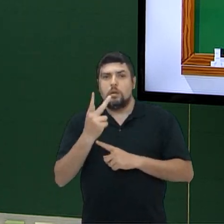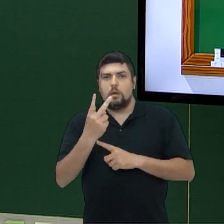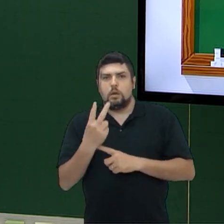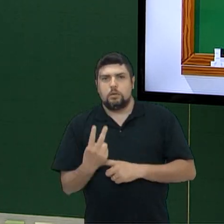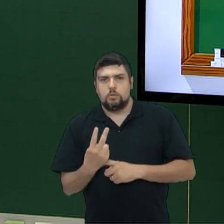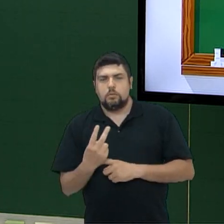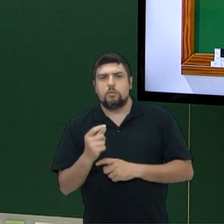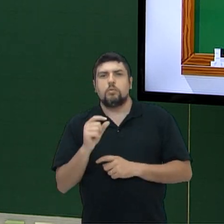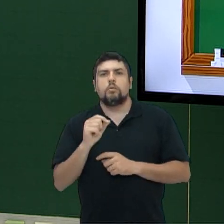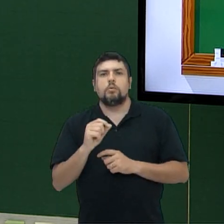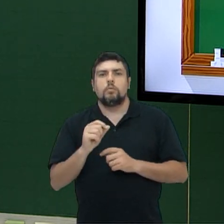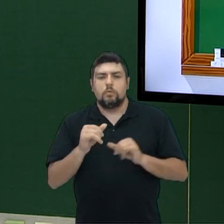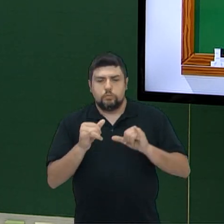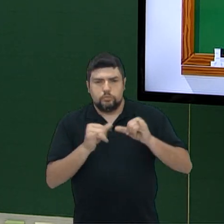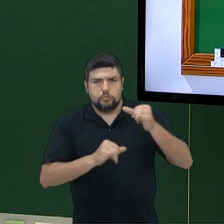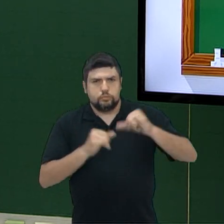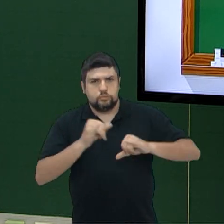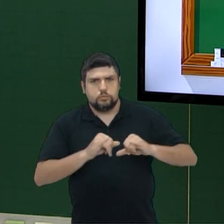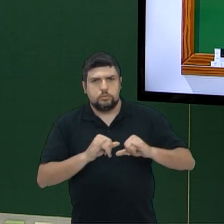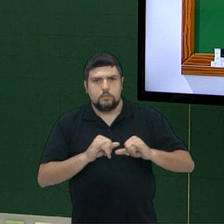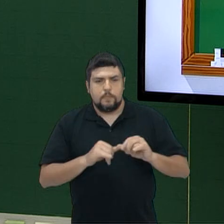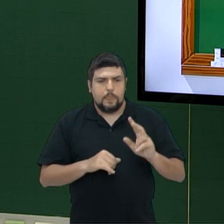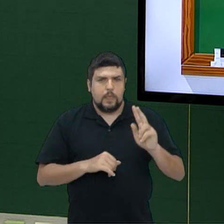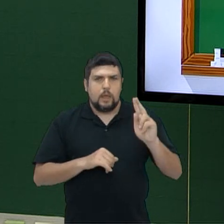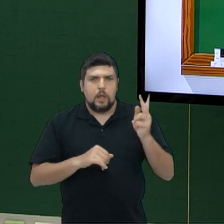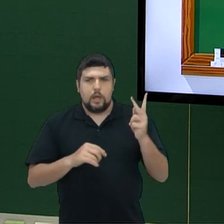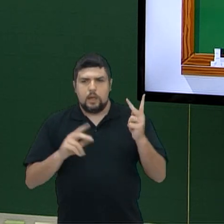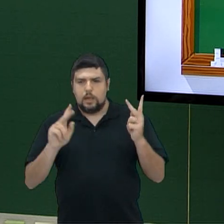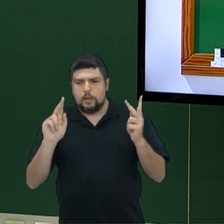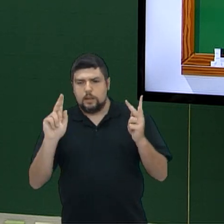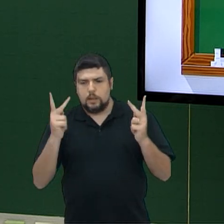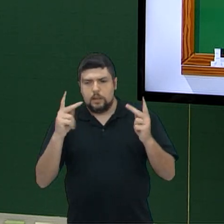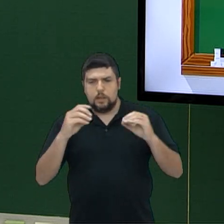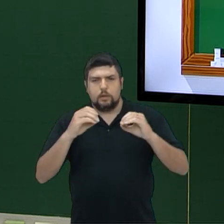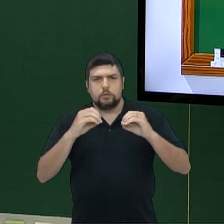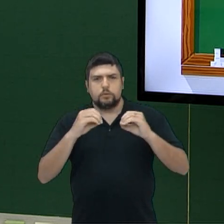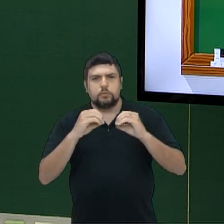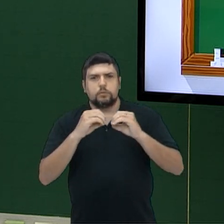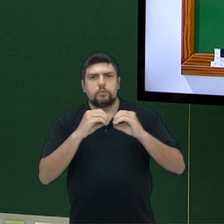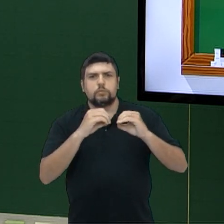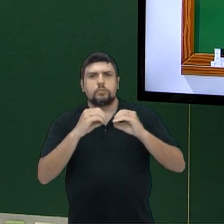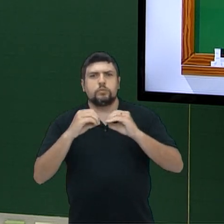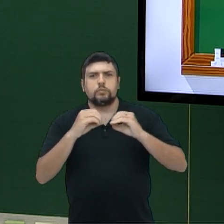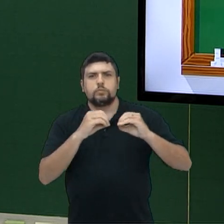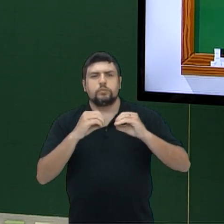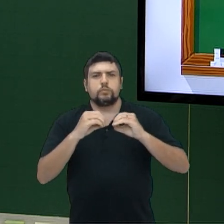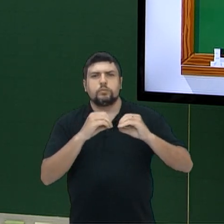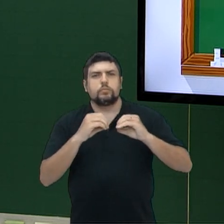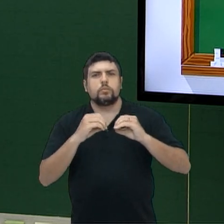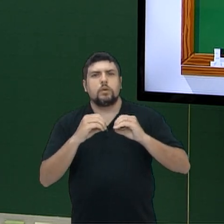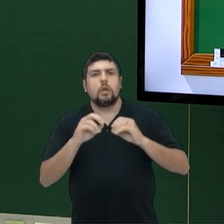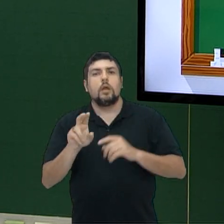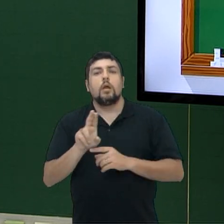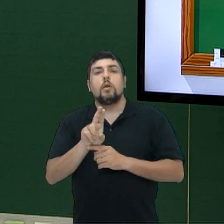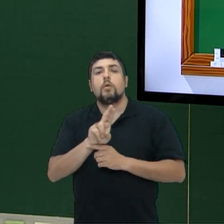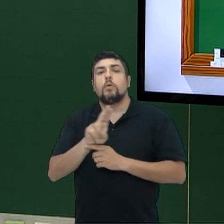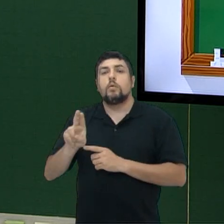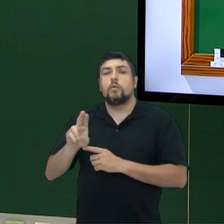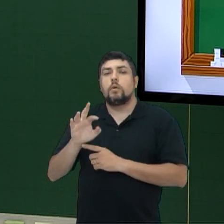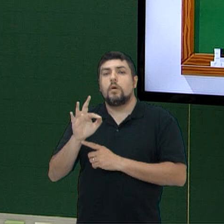molecular. Essa fórmula, mostrando os elétrons e fazendo compartilhamento, eu chamo de